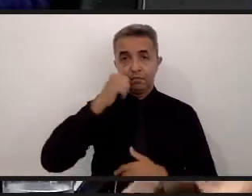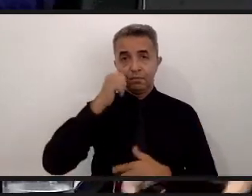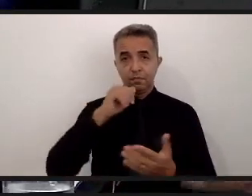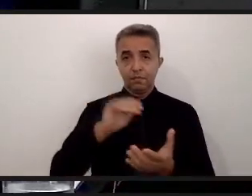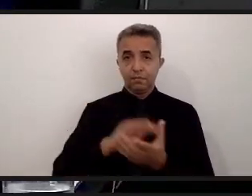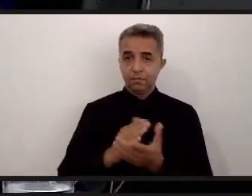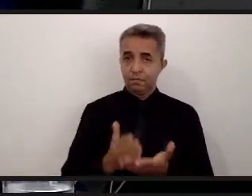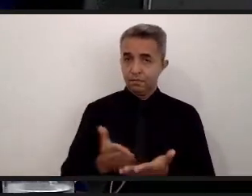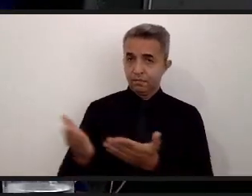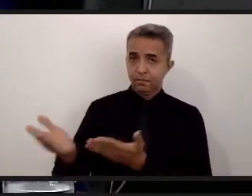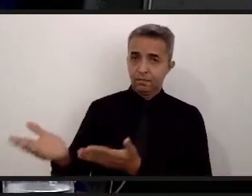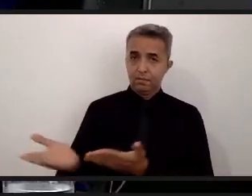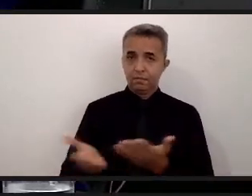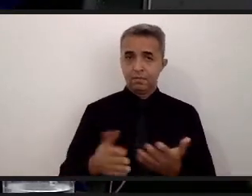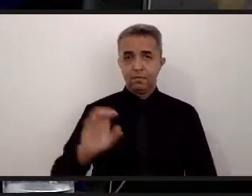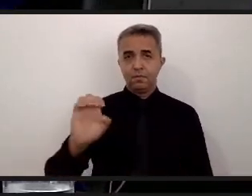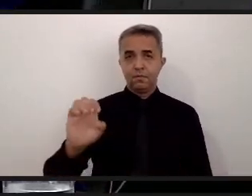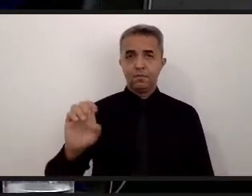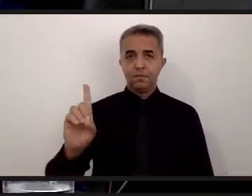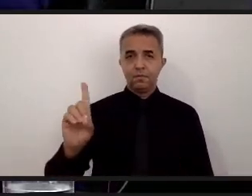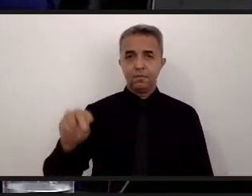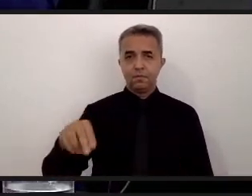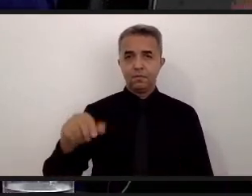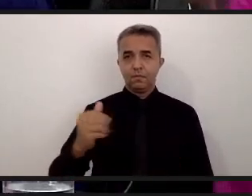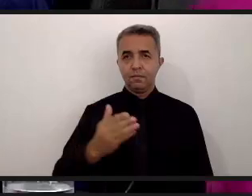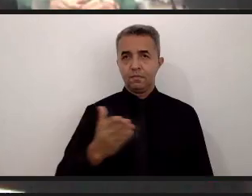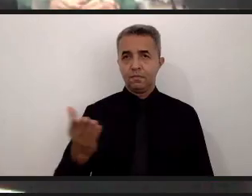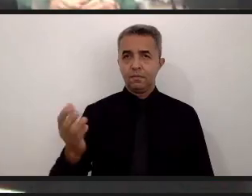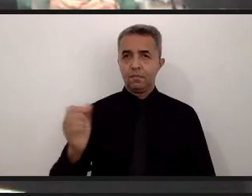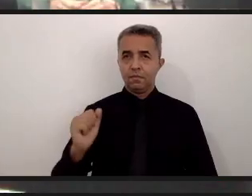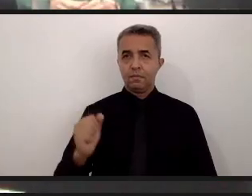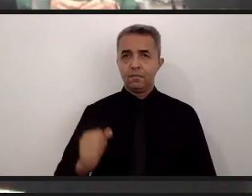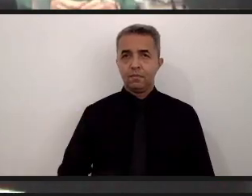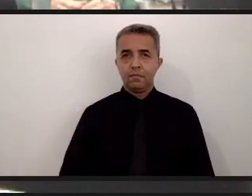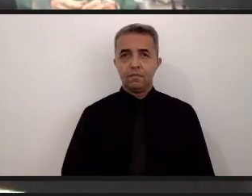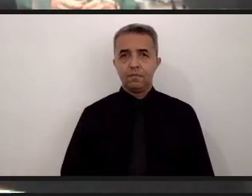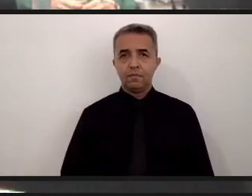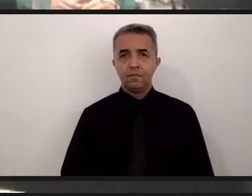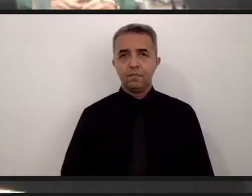Edna Cristina. Sinta-se à vontade, Edna.